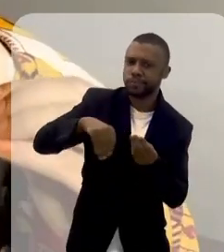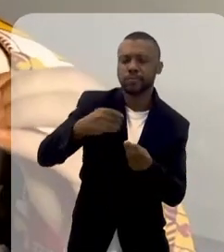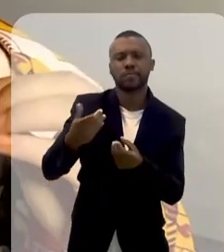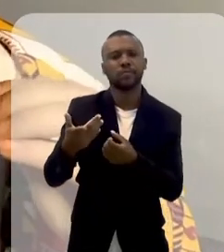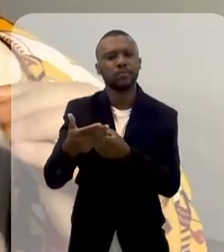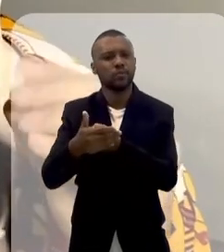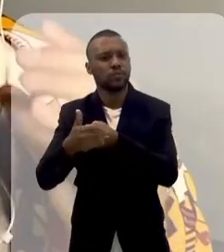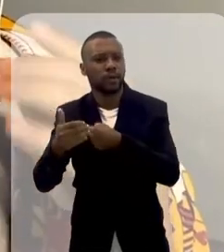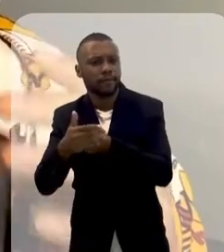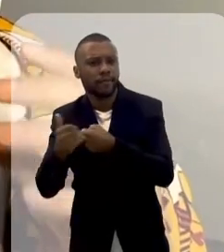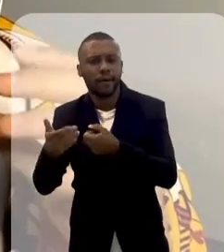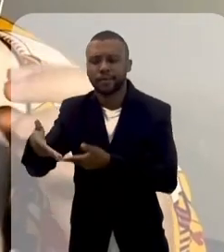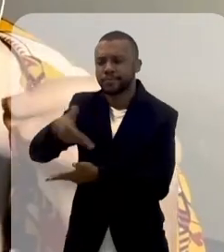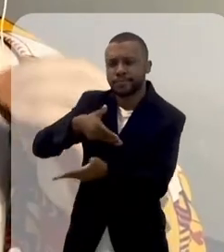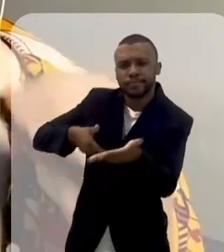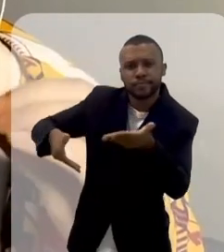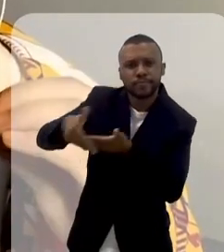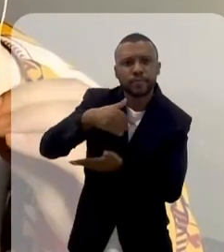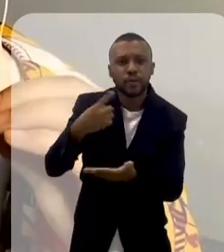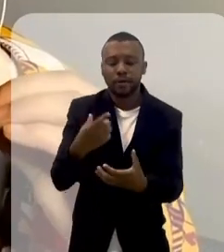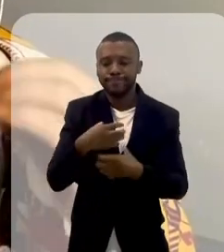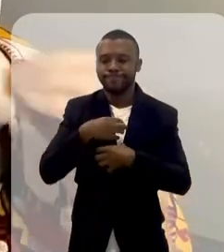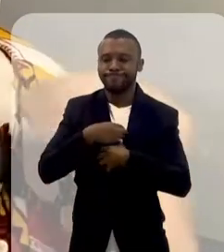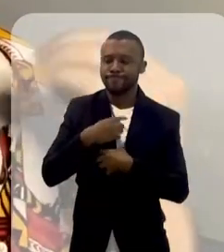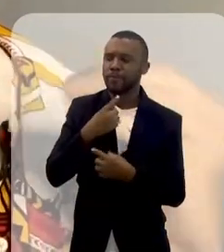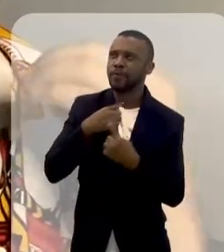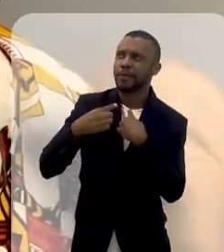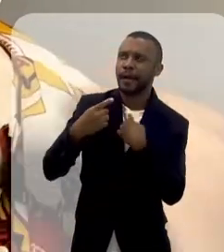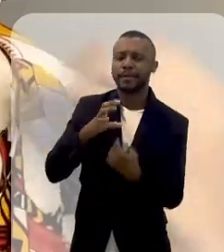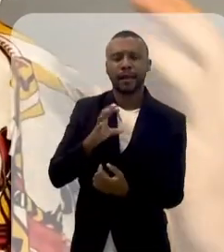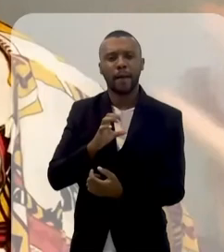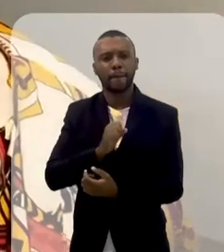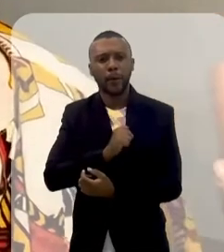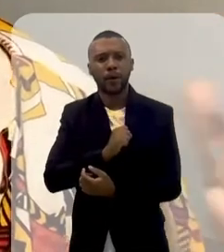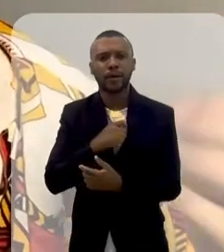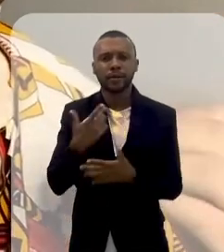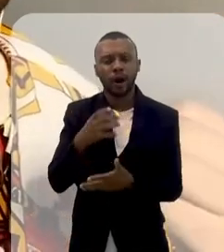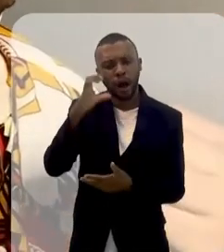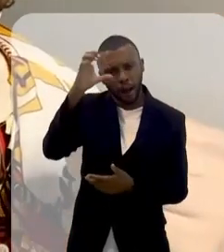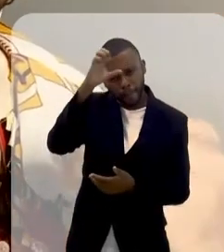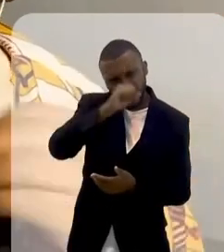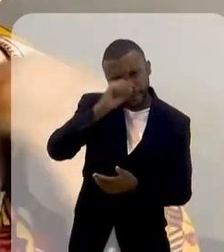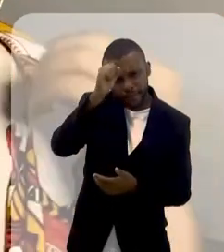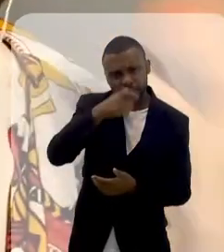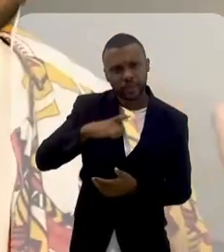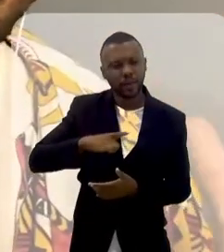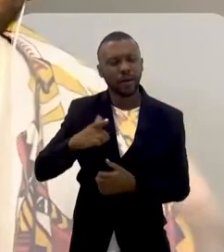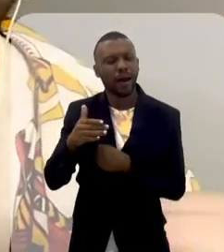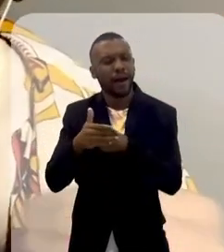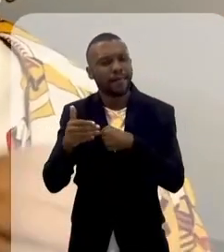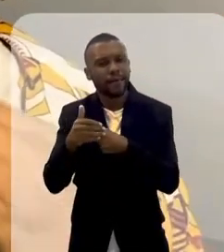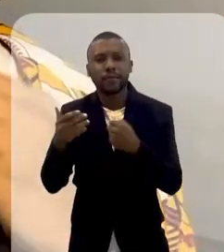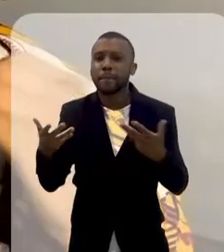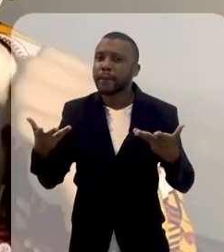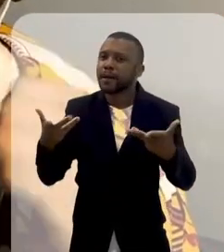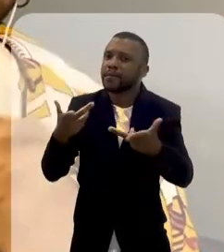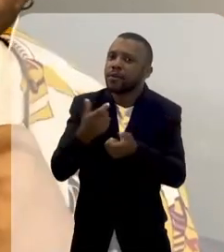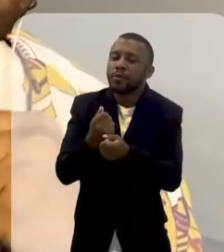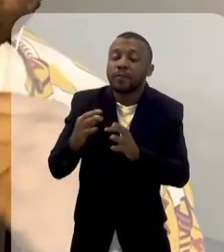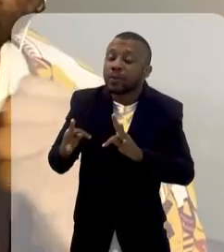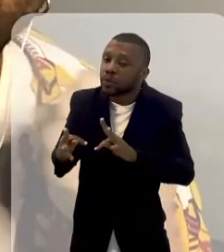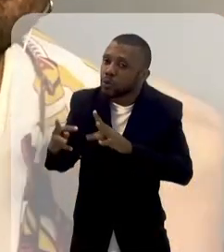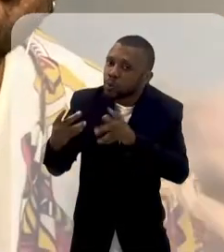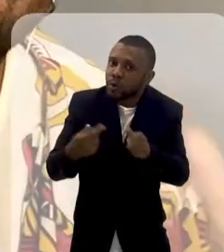genocídio do afeto, né? A gente não se sente à vontade de receber amor. E aí eu aprendi, eu tenho um